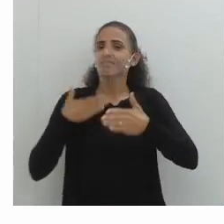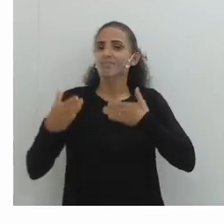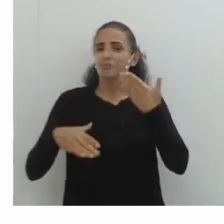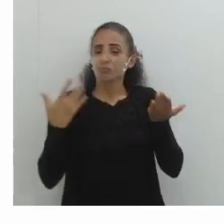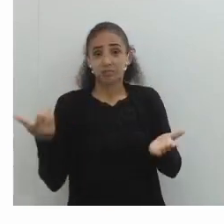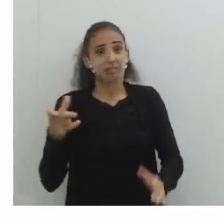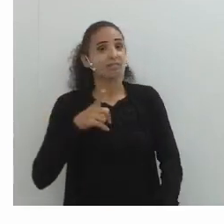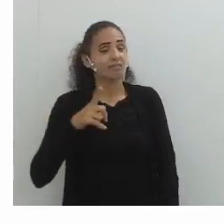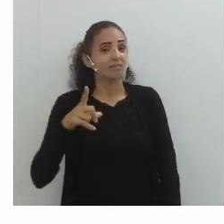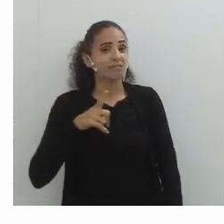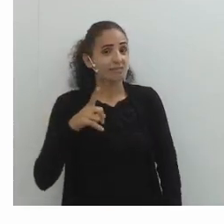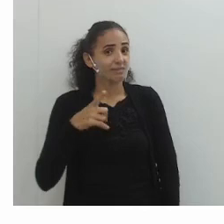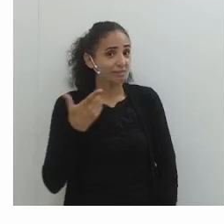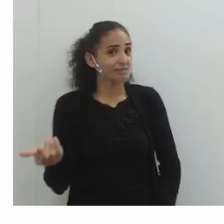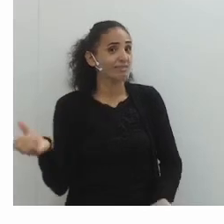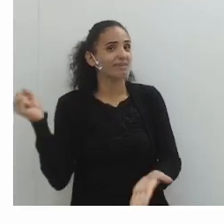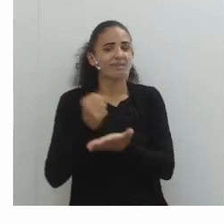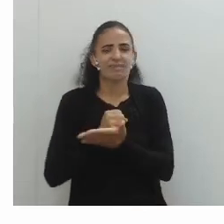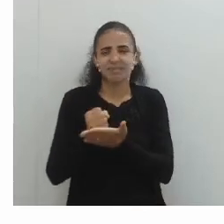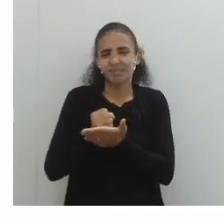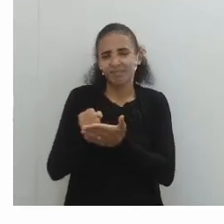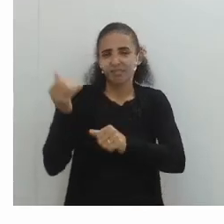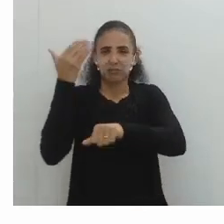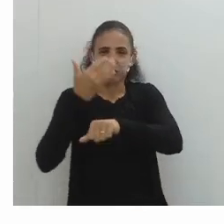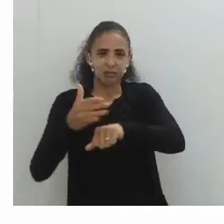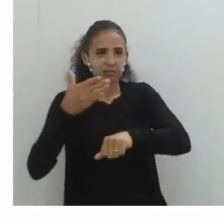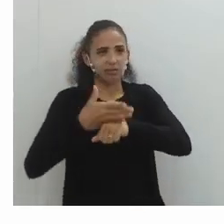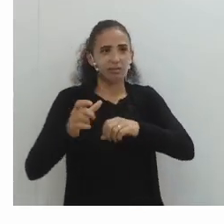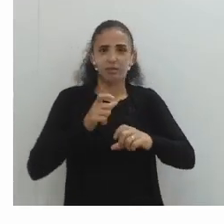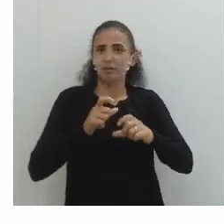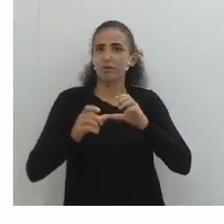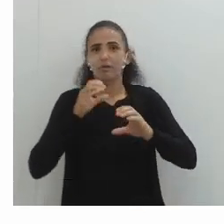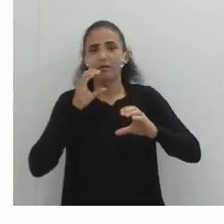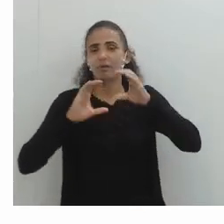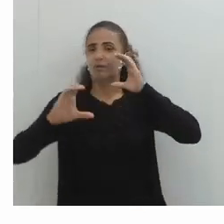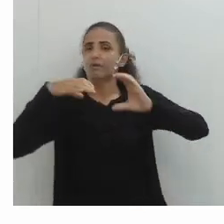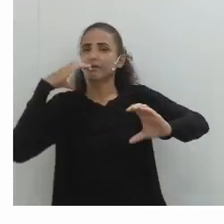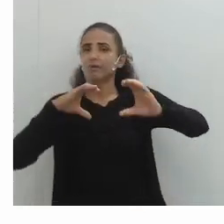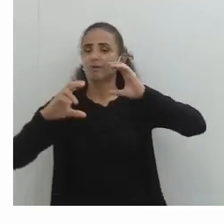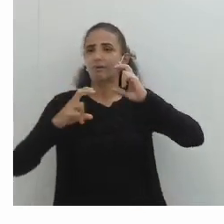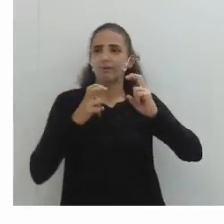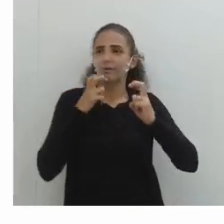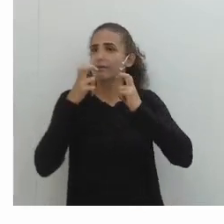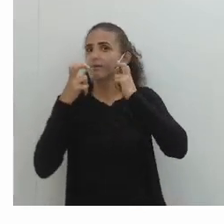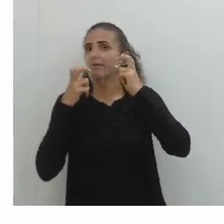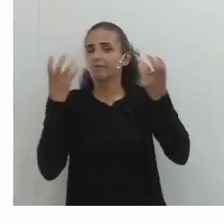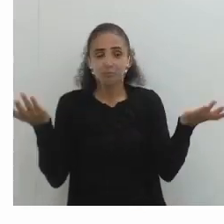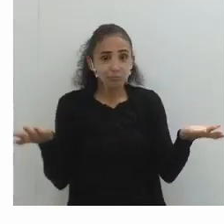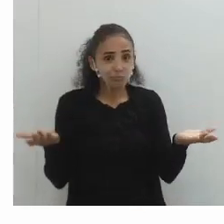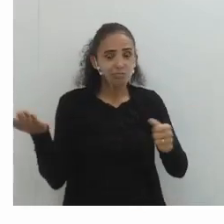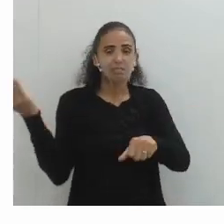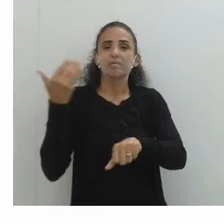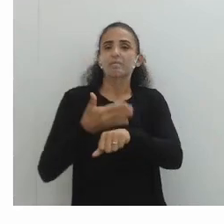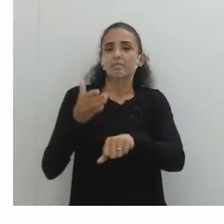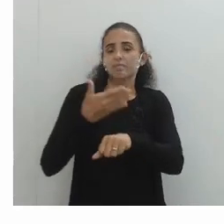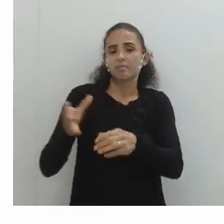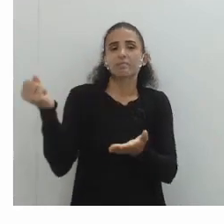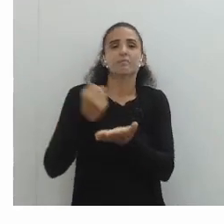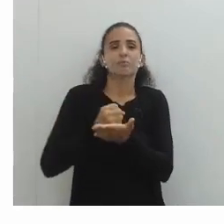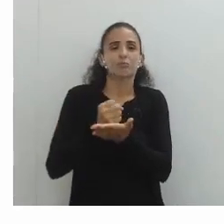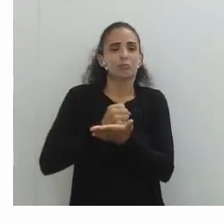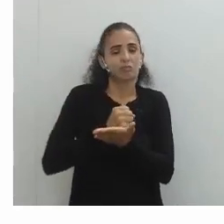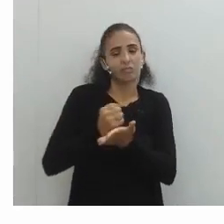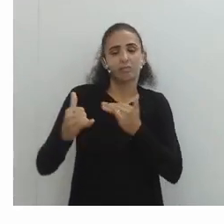gente tem um jogo, exercícios para gol. Então você está trabalhando um jogo através de